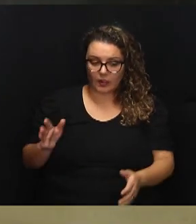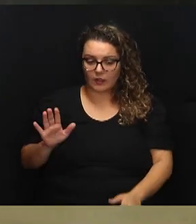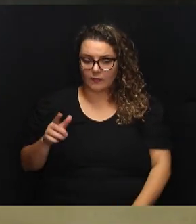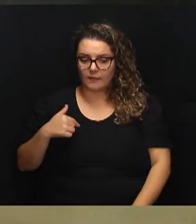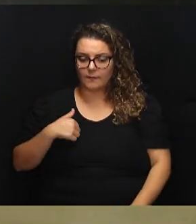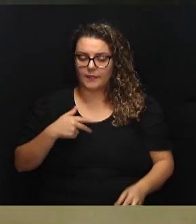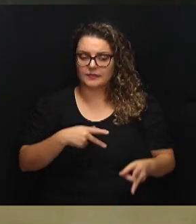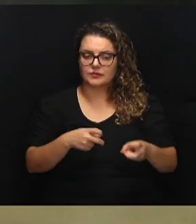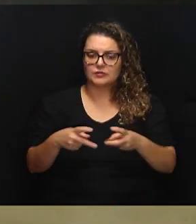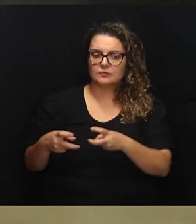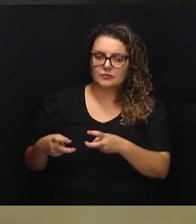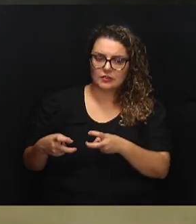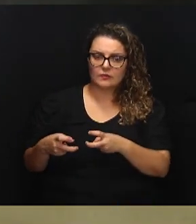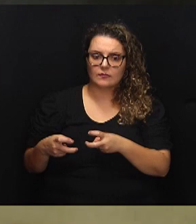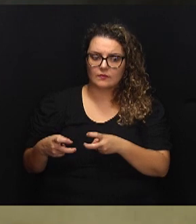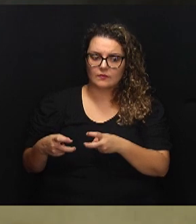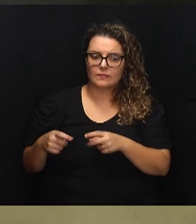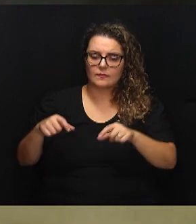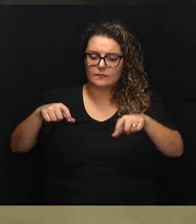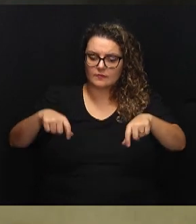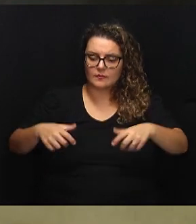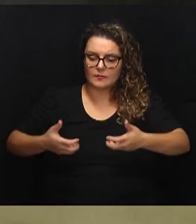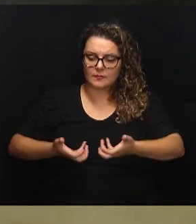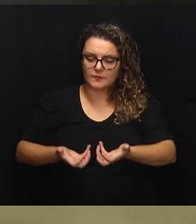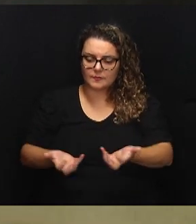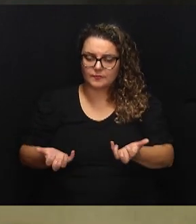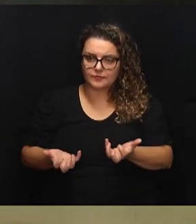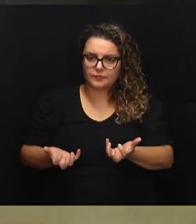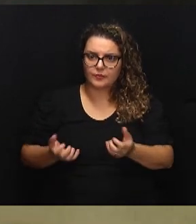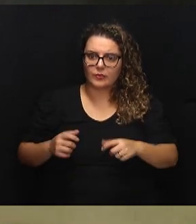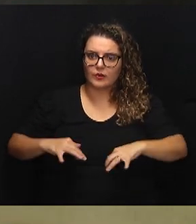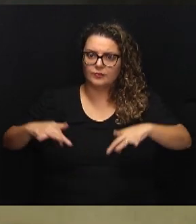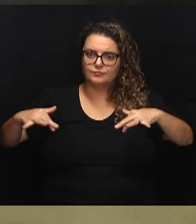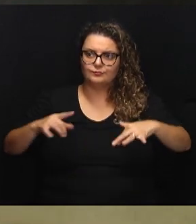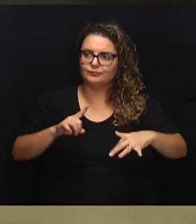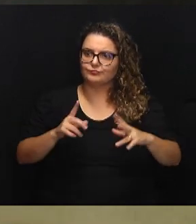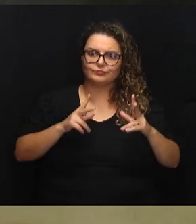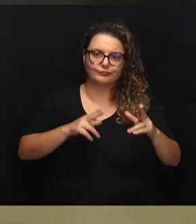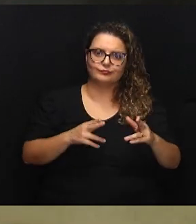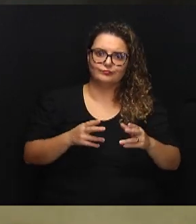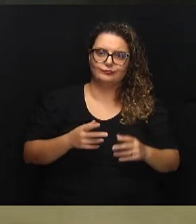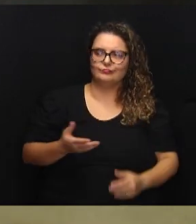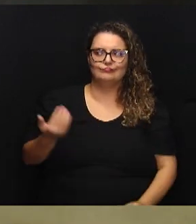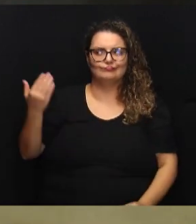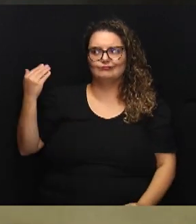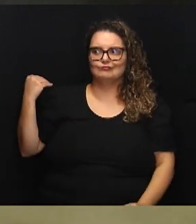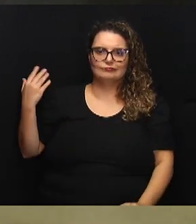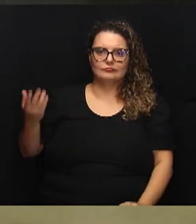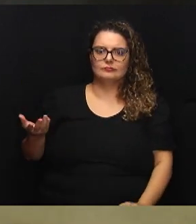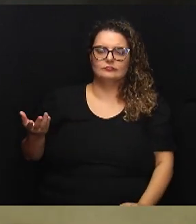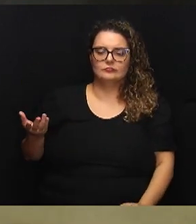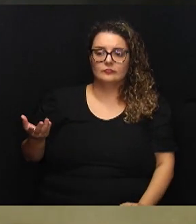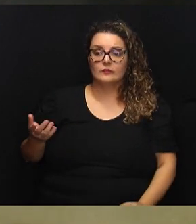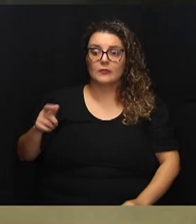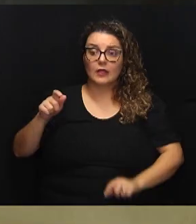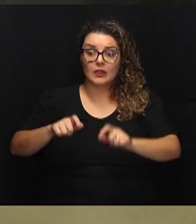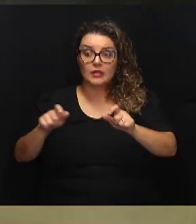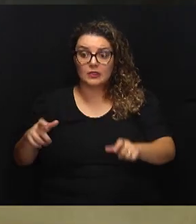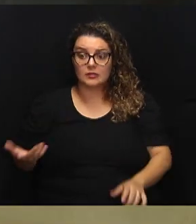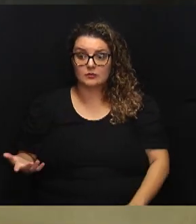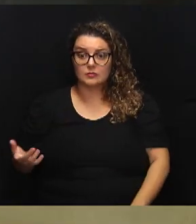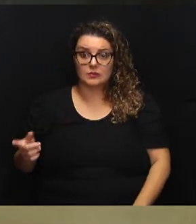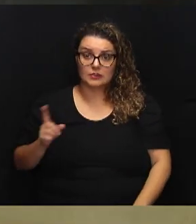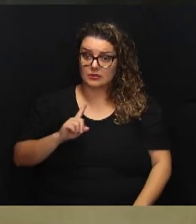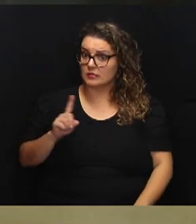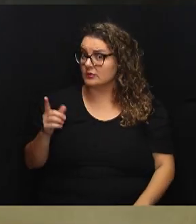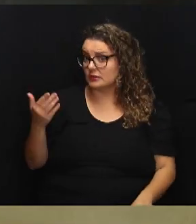percebe que o estádio, ele já não é mais o mesmo que era antigamente, e aí as pessoas não estão